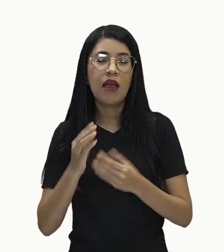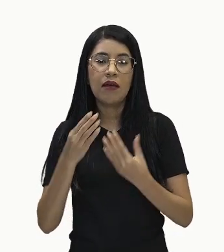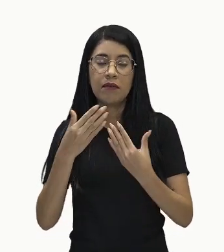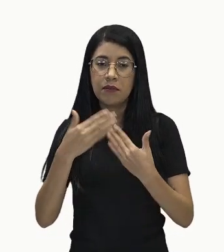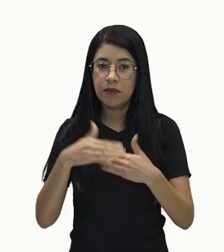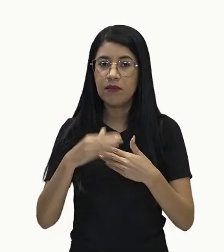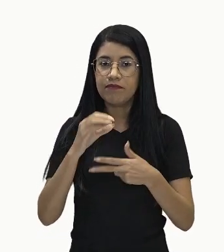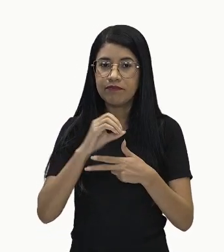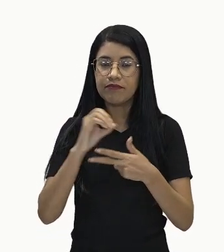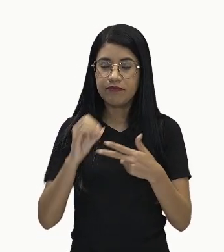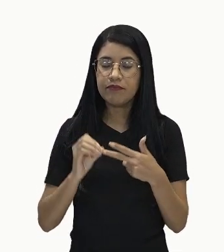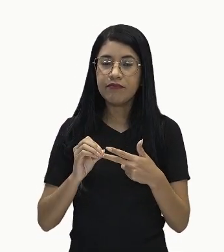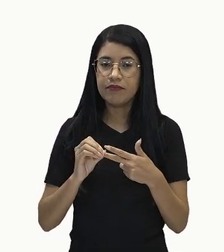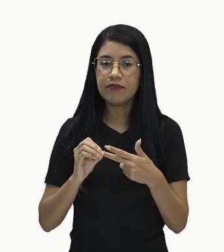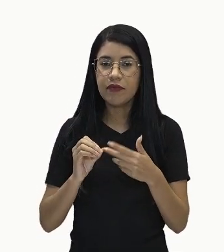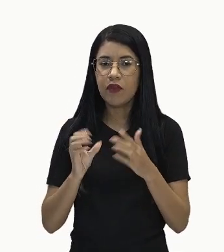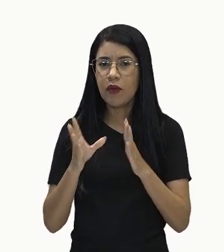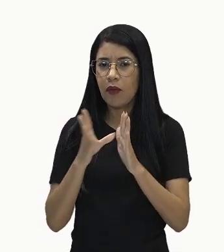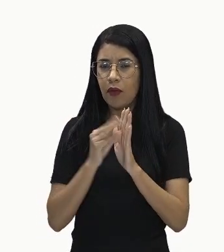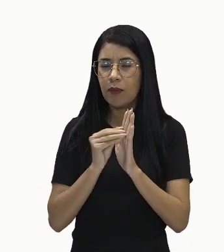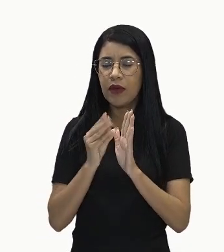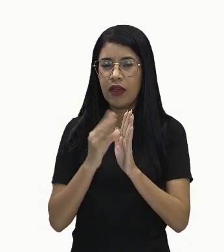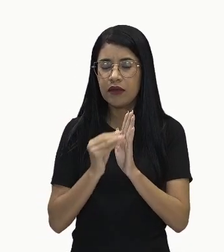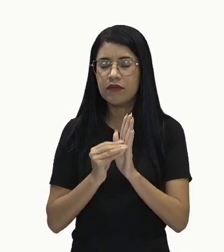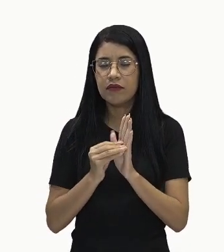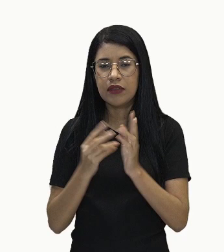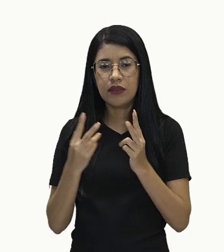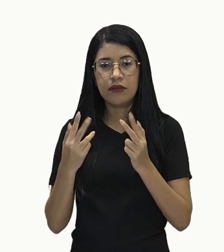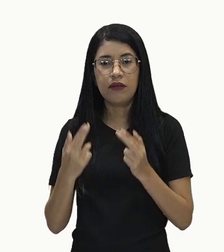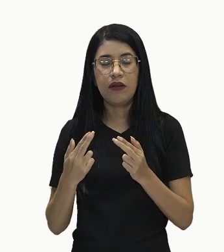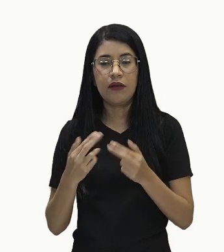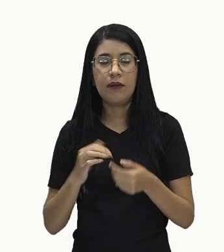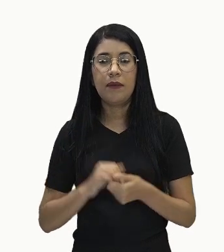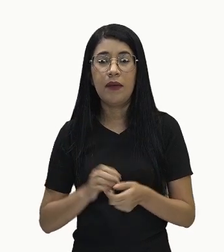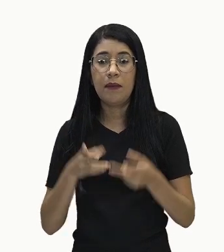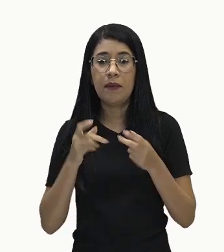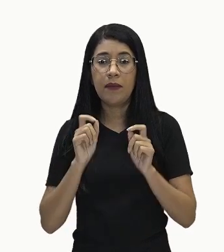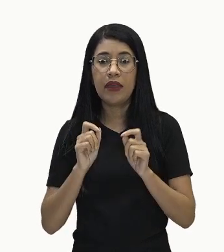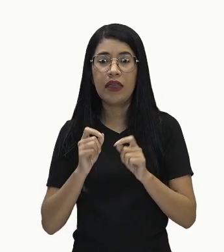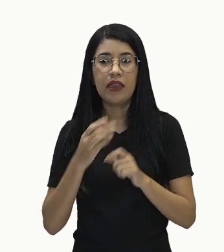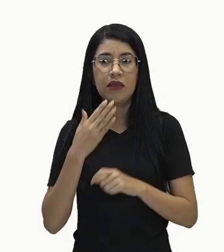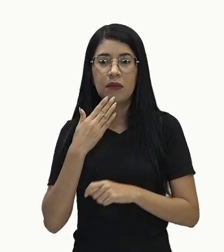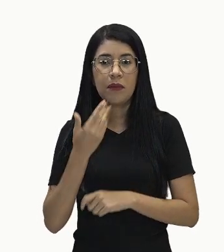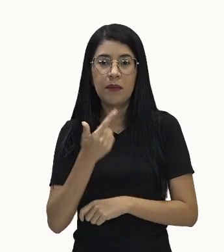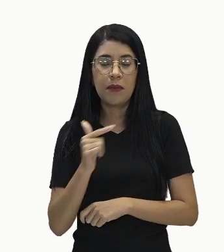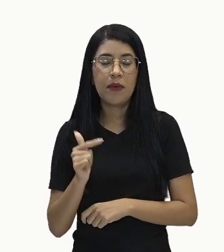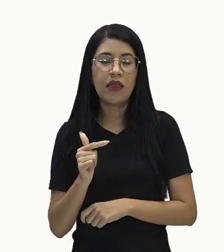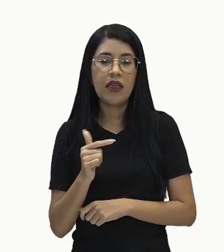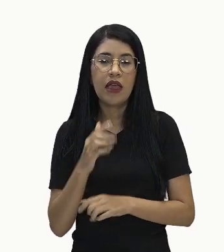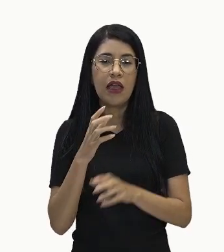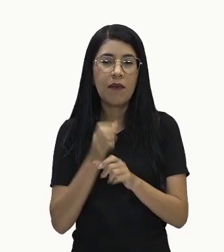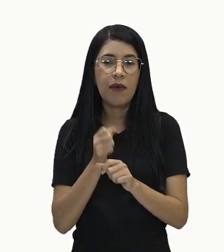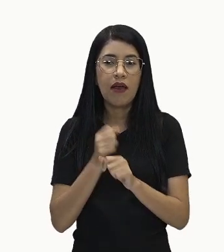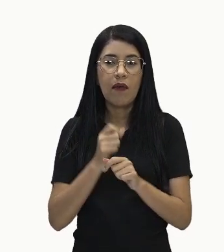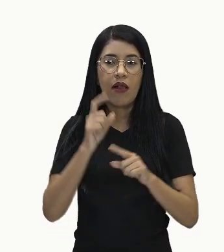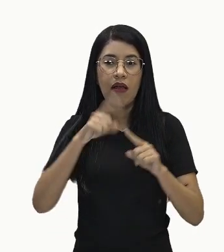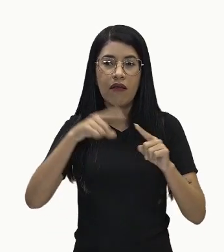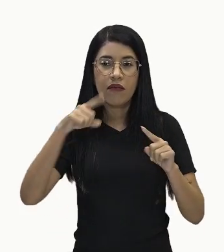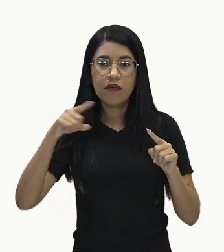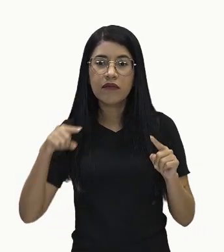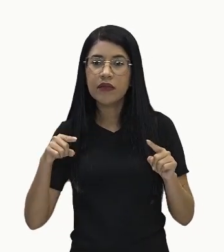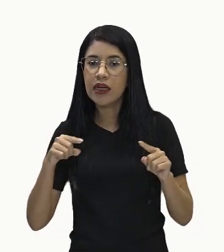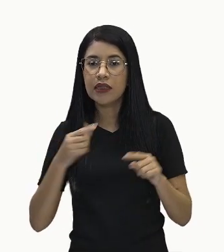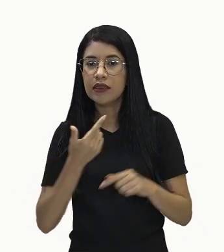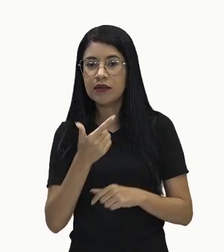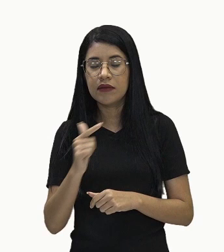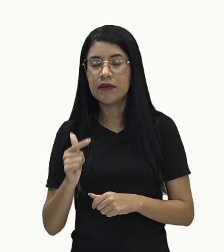observem que nesse caso aqui, a questão, tá, pessoal, ela foi tirada da íntegra da prova, né, do Enem. Observem que